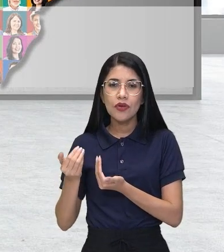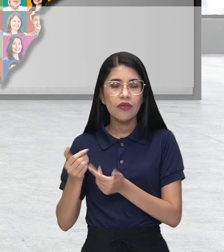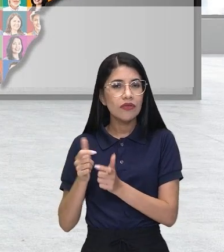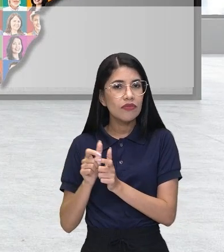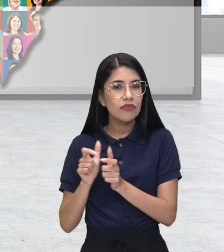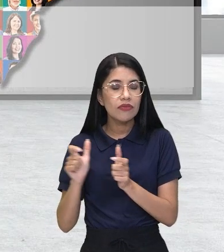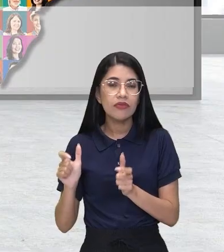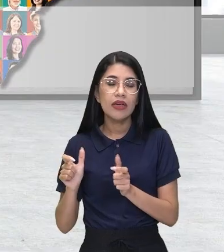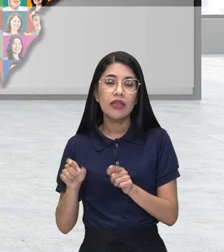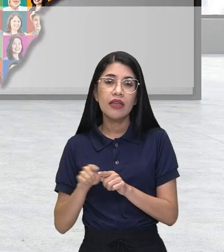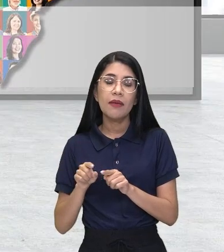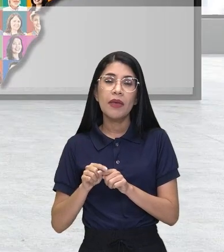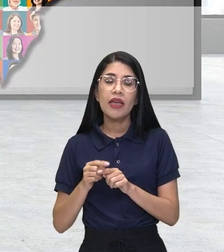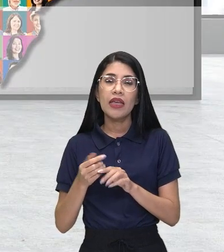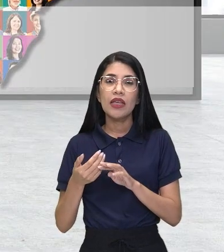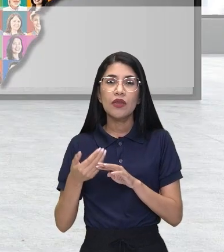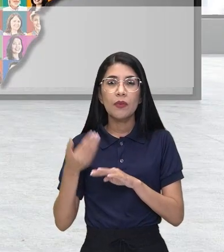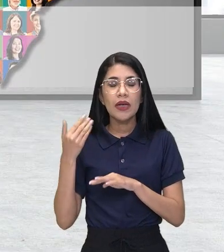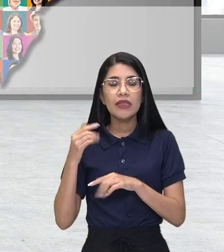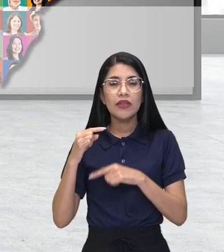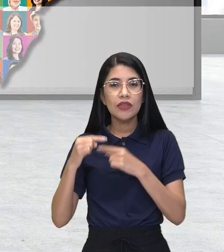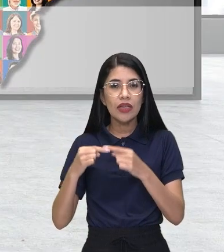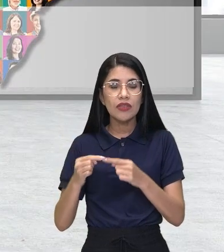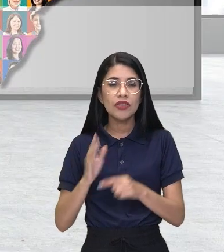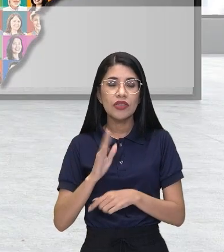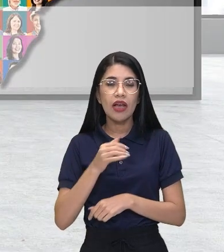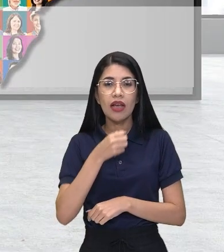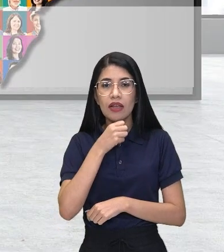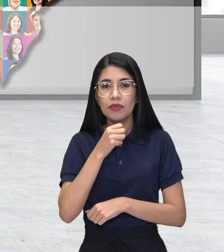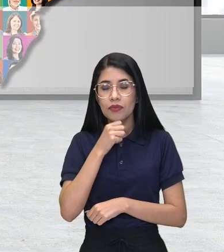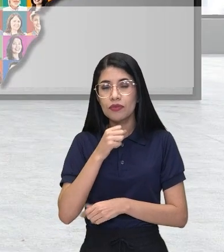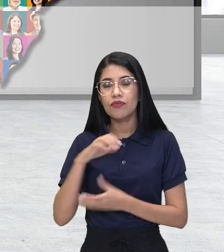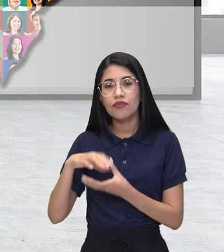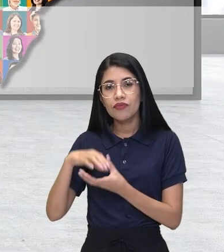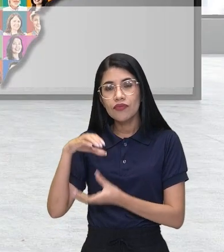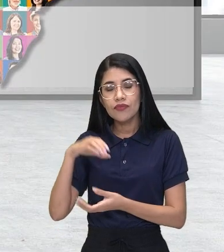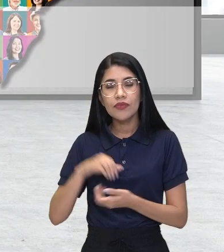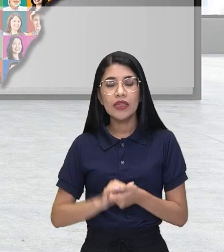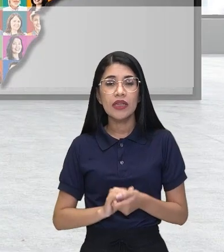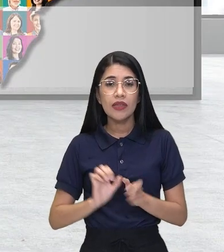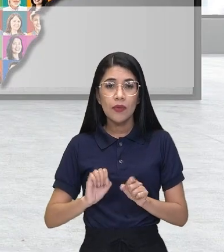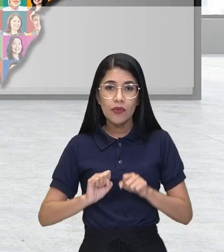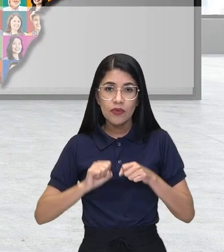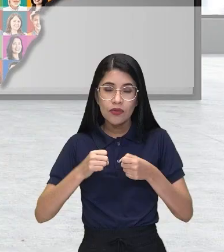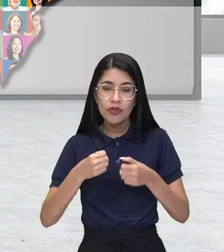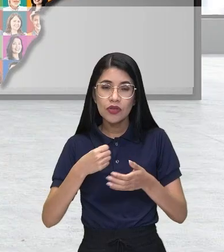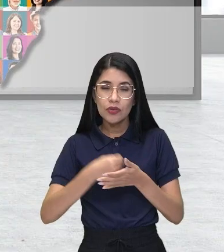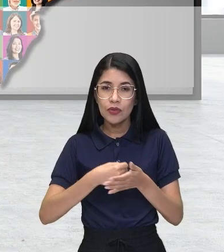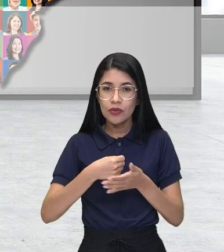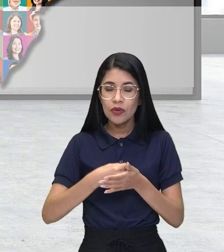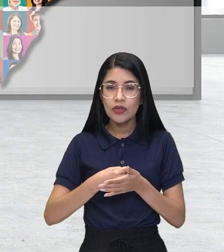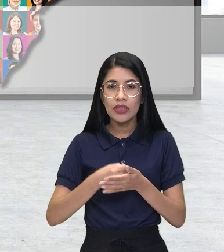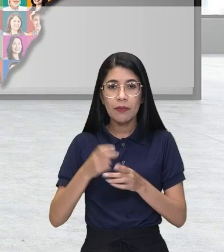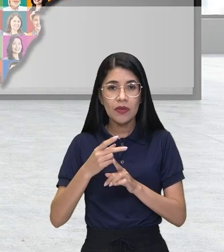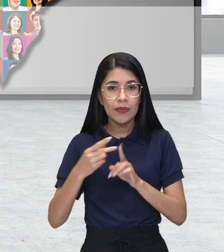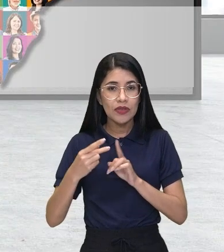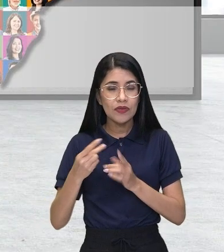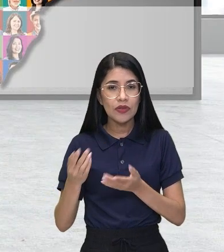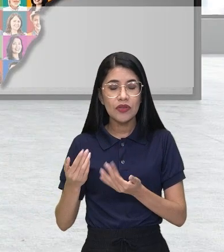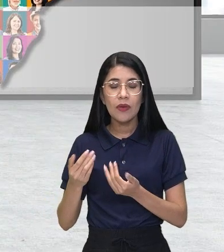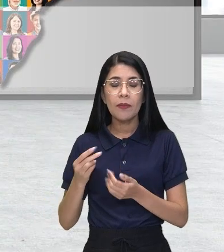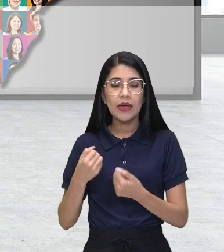da outra geração já estão envelhecidos. Isso. Né? Então essa luta hoje, principalmente no olhar do jovem, ela tem